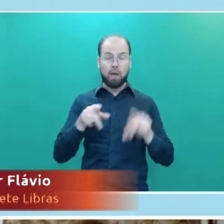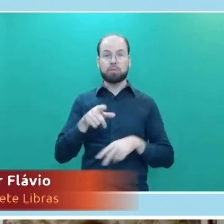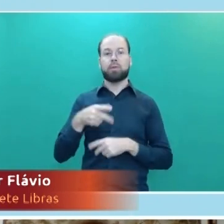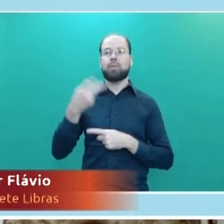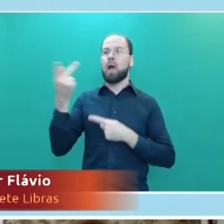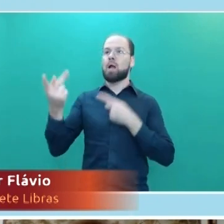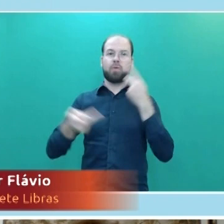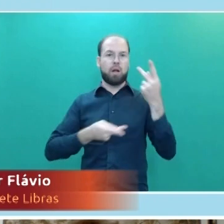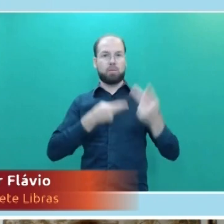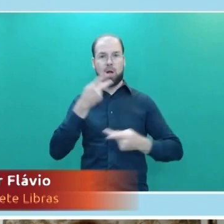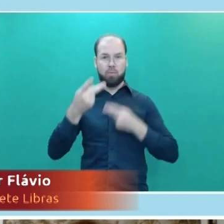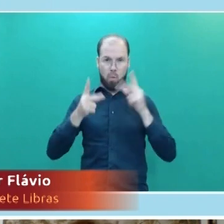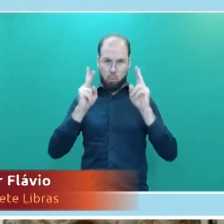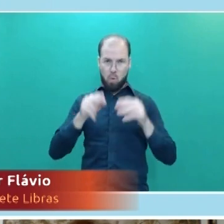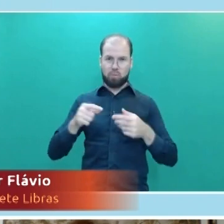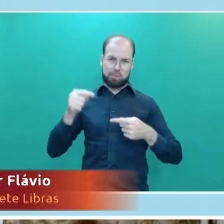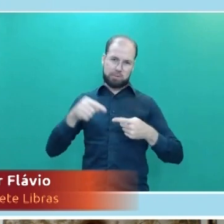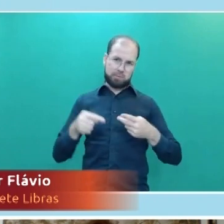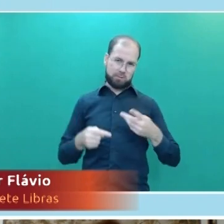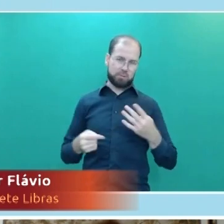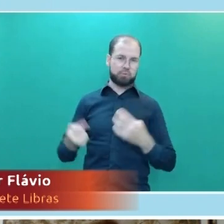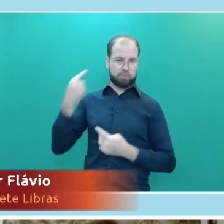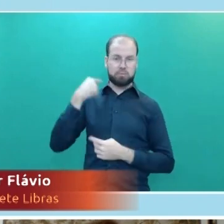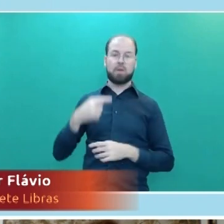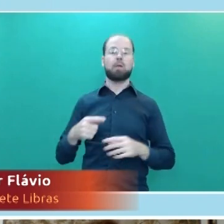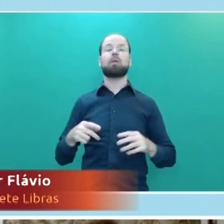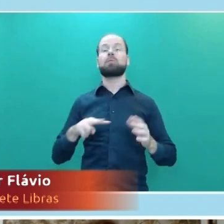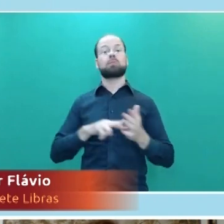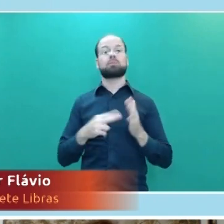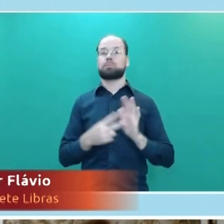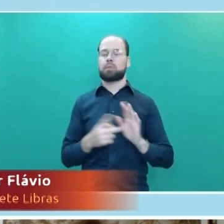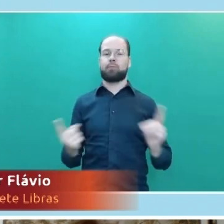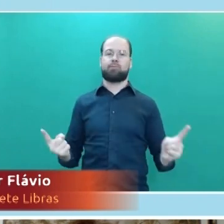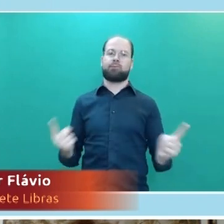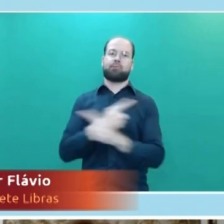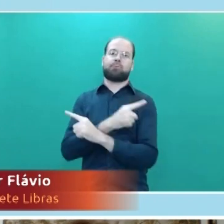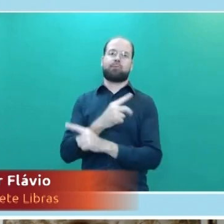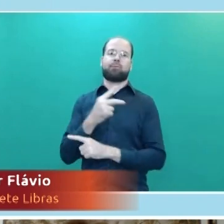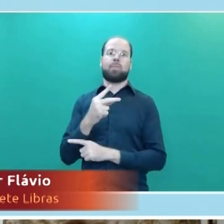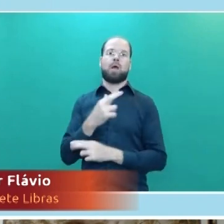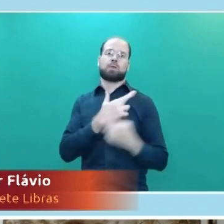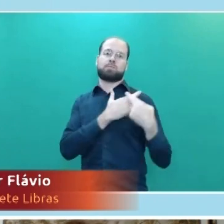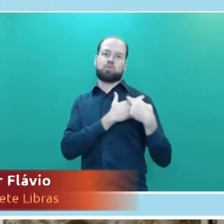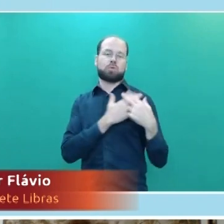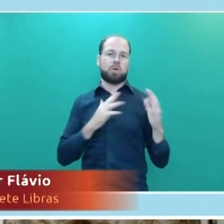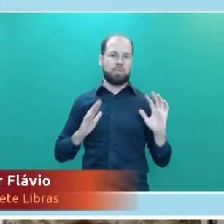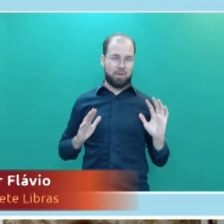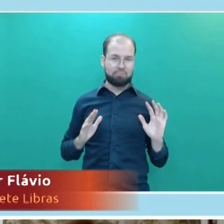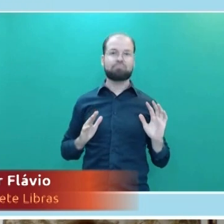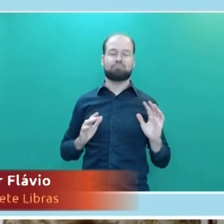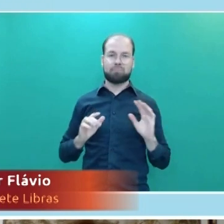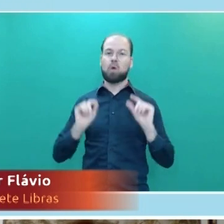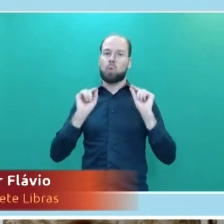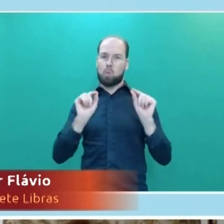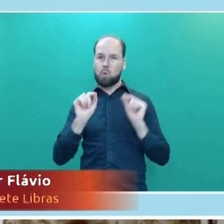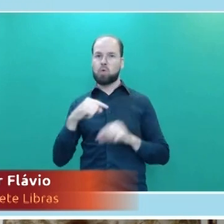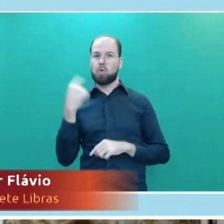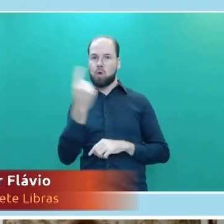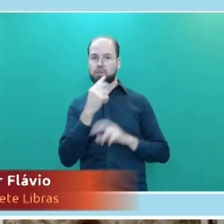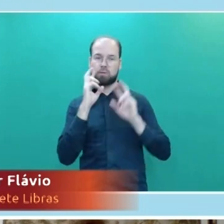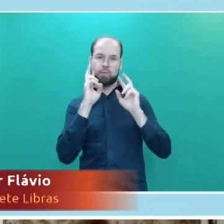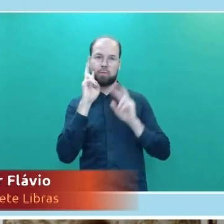apontado anteriormente, uma inversão também de valores que a gente percebe. Então, assim, um desrespeito ao outro,